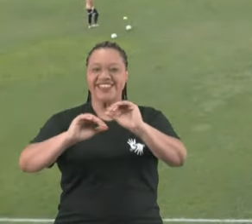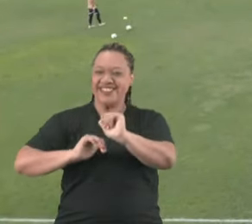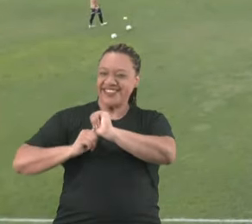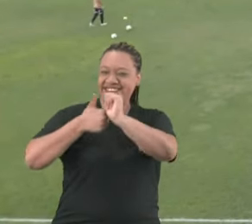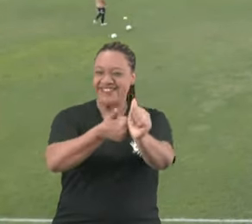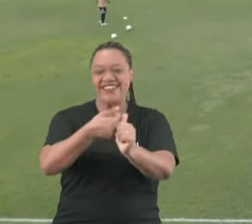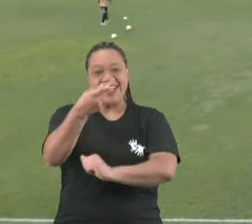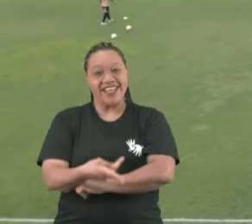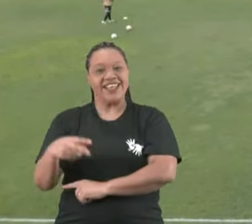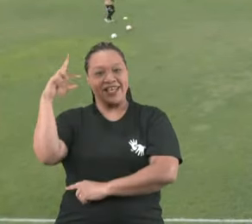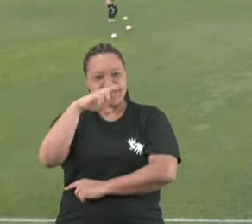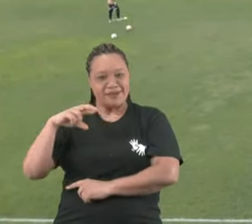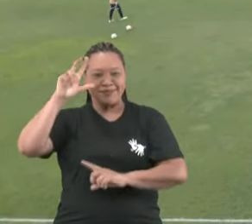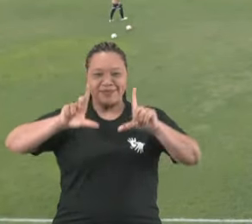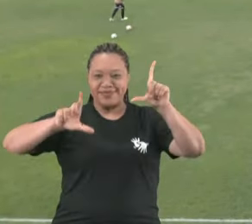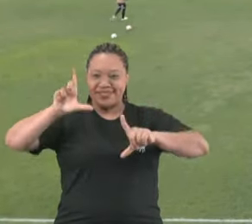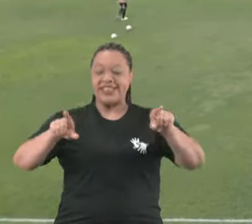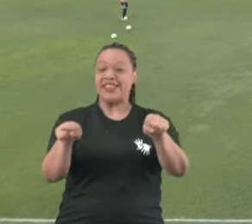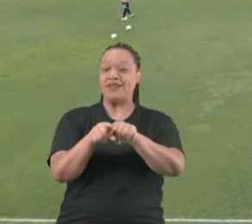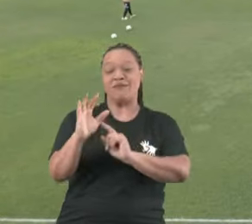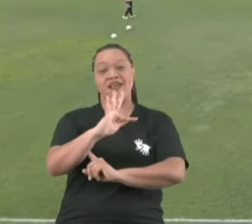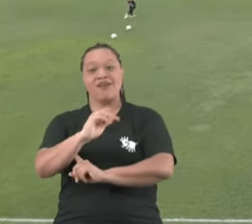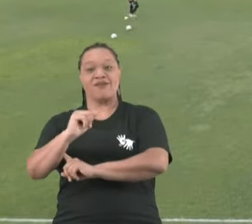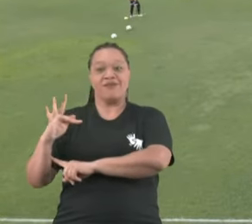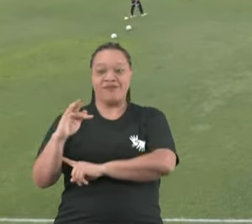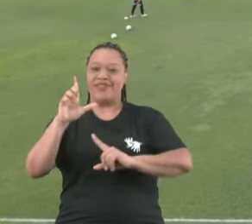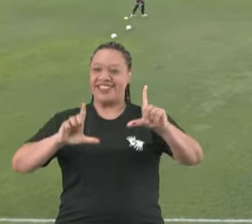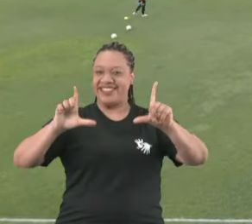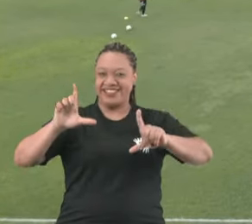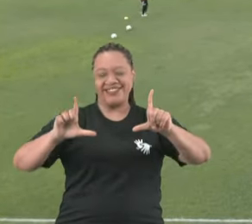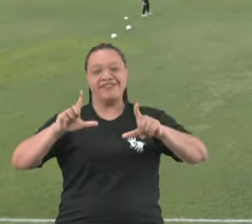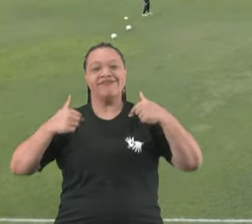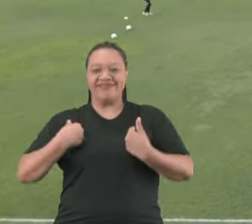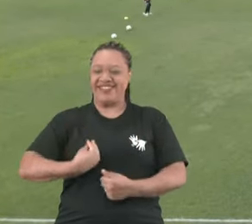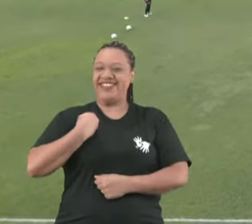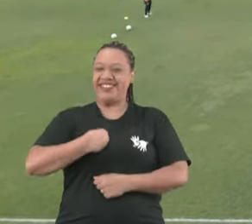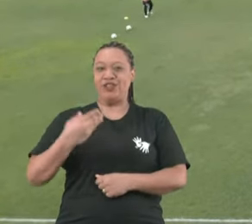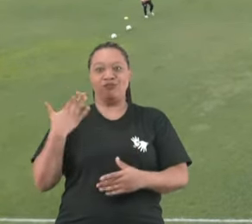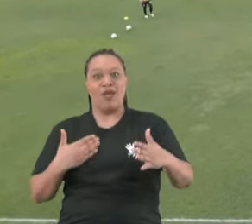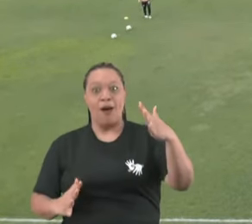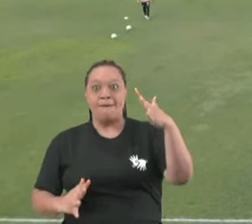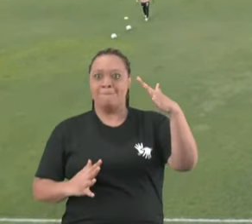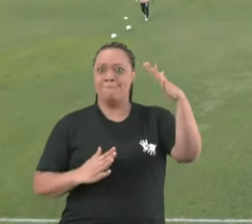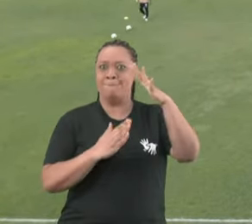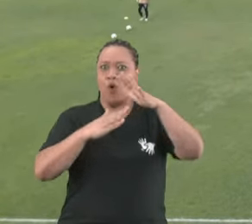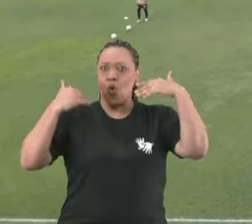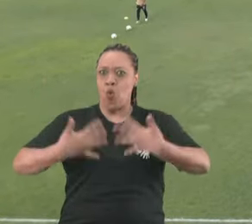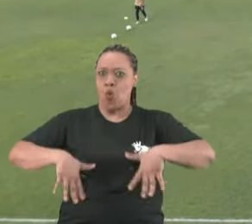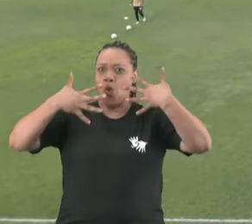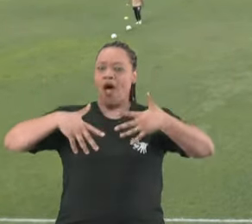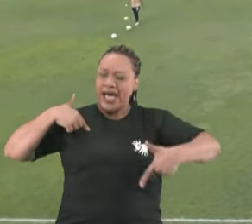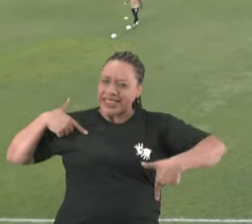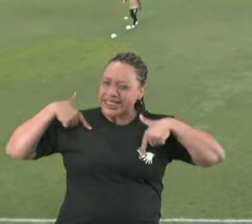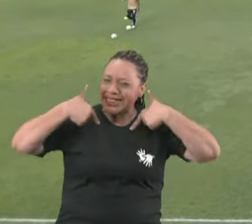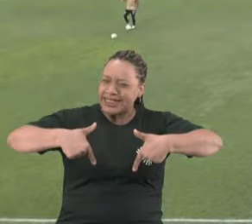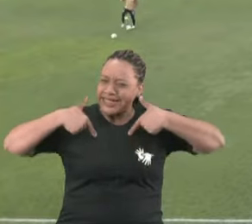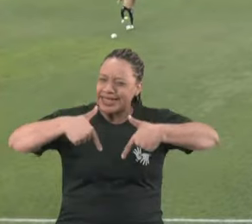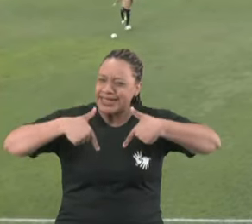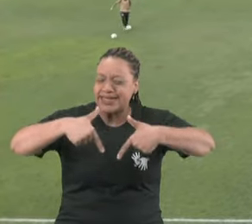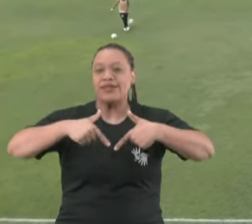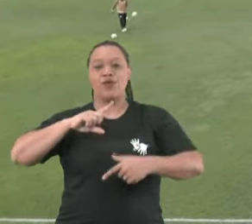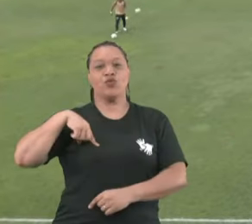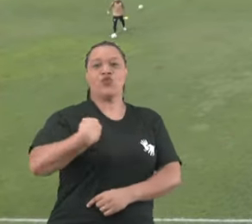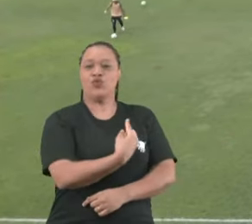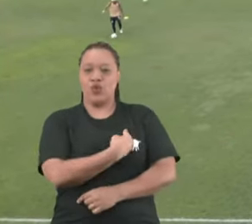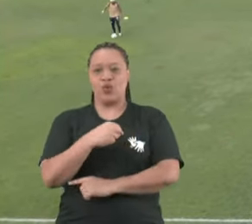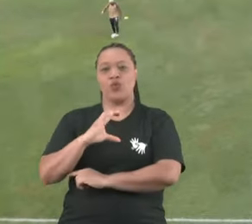na Band e também na FAF TV. Chegamos ao ápice, né? Aquele trabalho que é feito por clubes, por nós